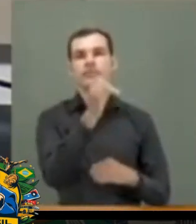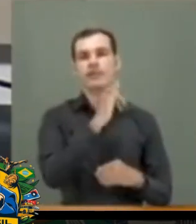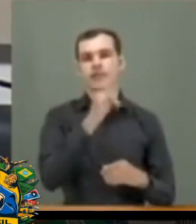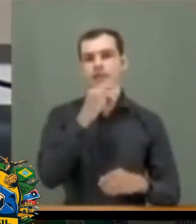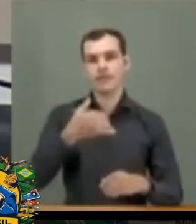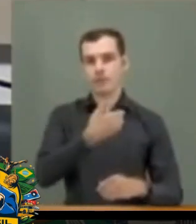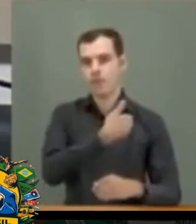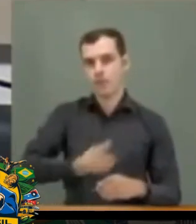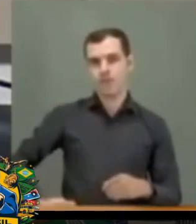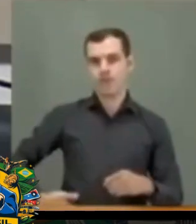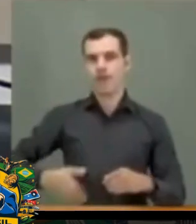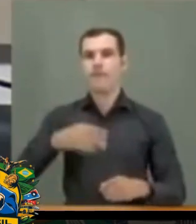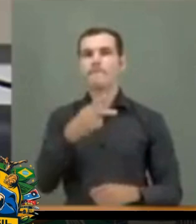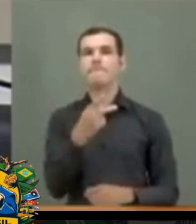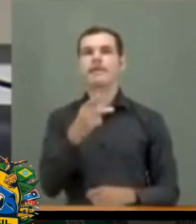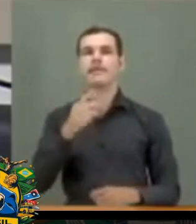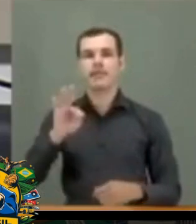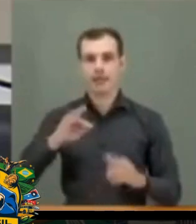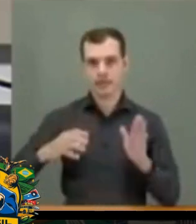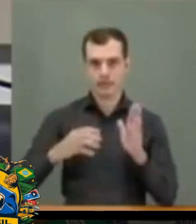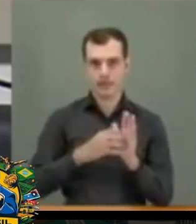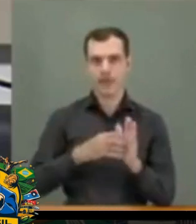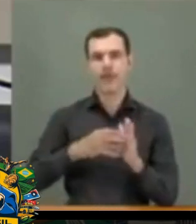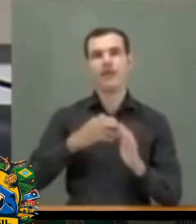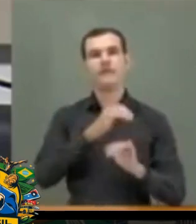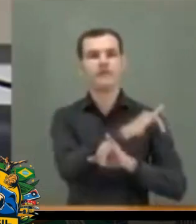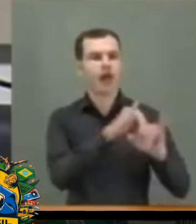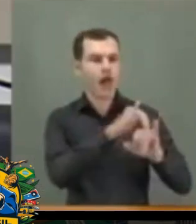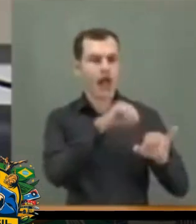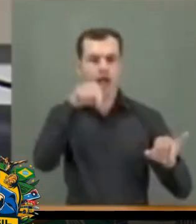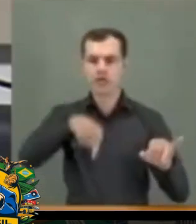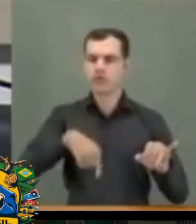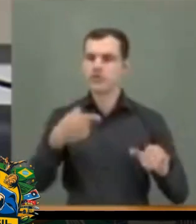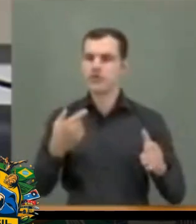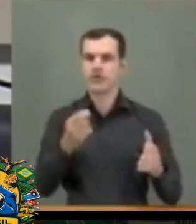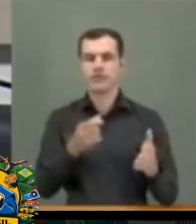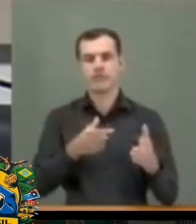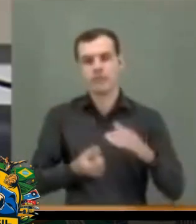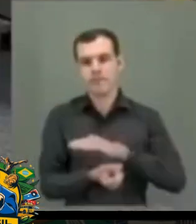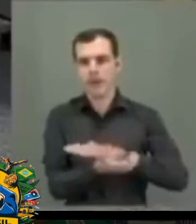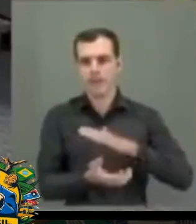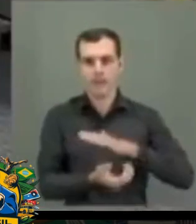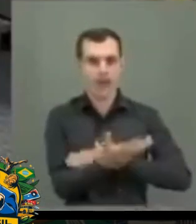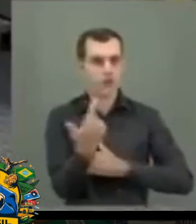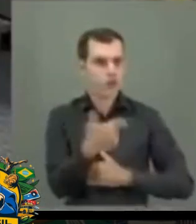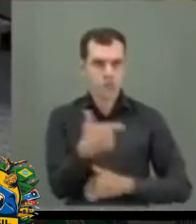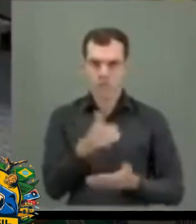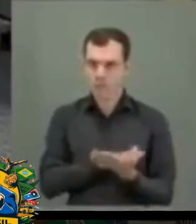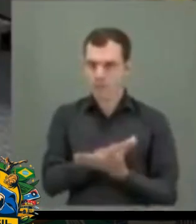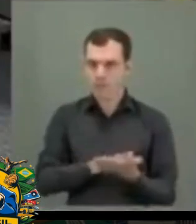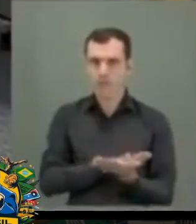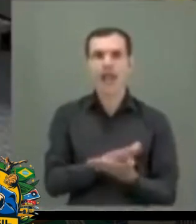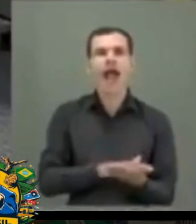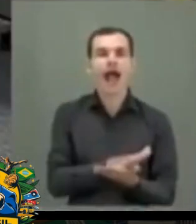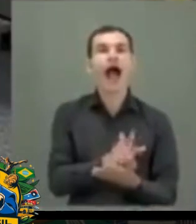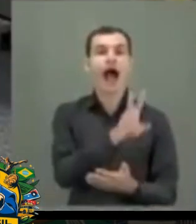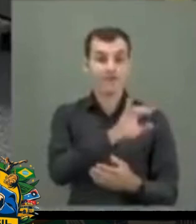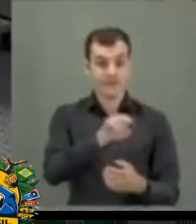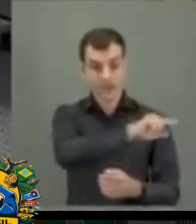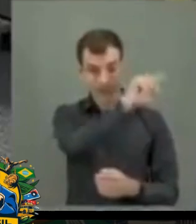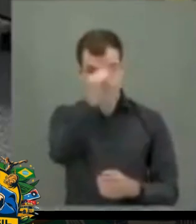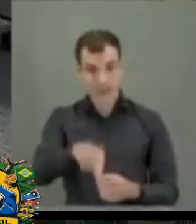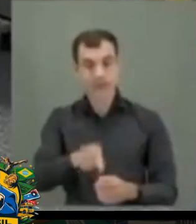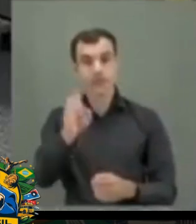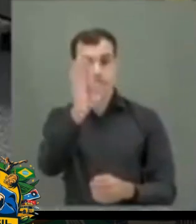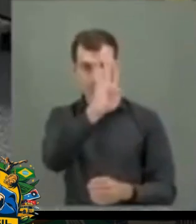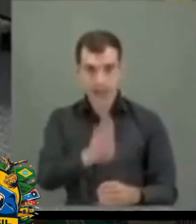do PT e que todo o dinheiro tem que ser devolvido para as empresas, se elas vierem para o Brasil, vão ser retidas pela Polícia Federal? Aí eu teria que ver